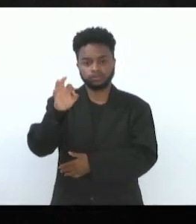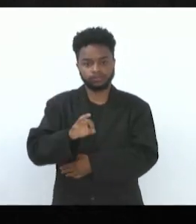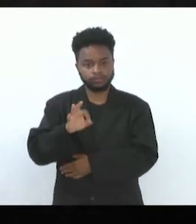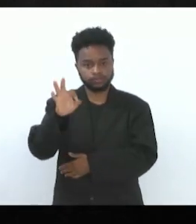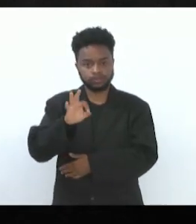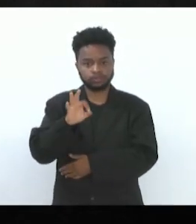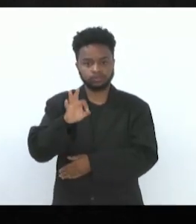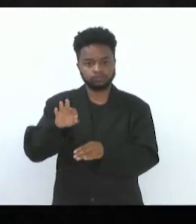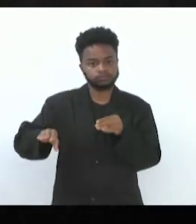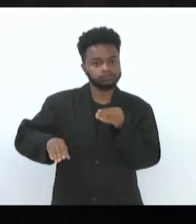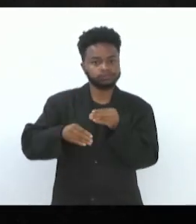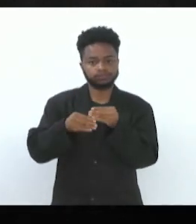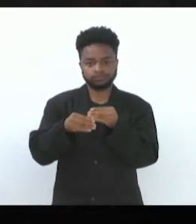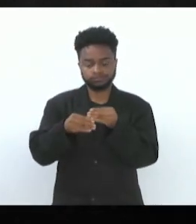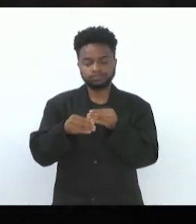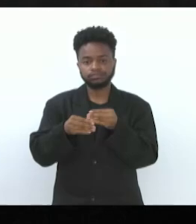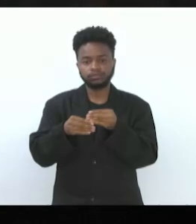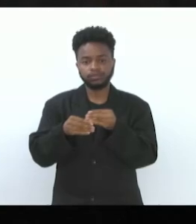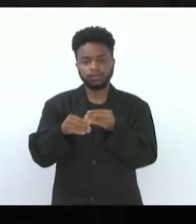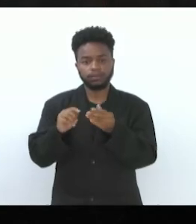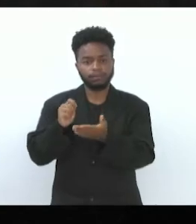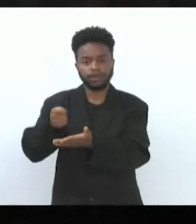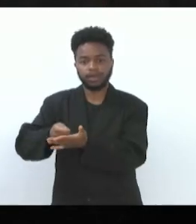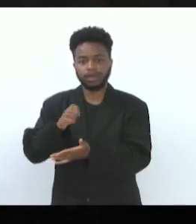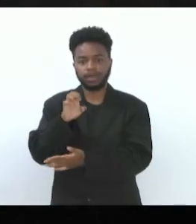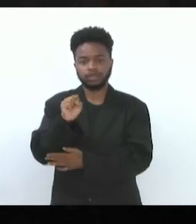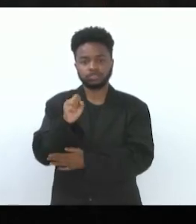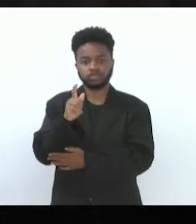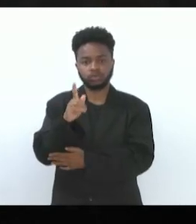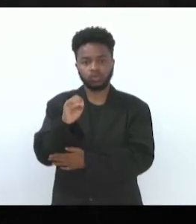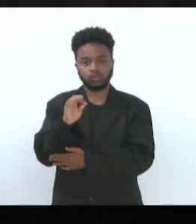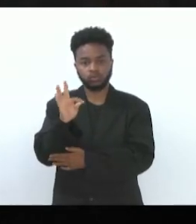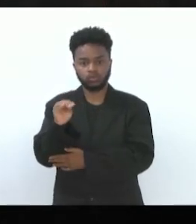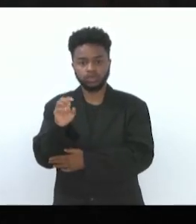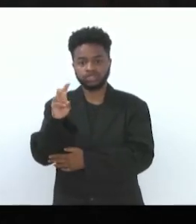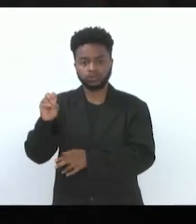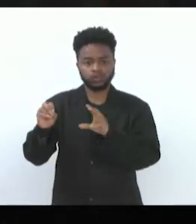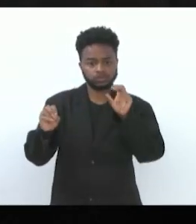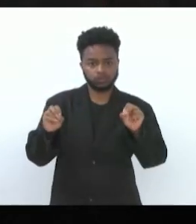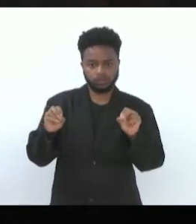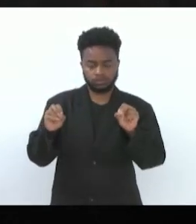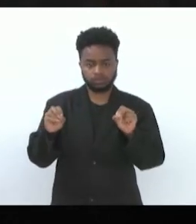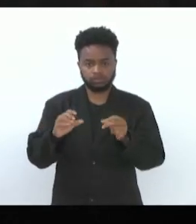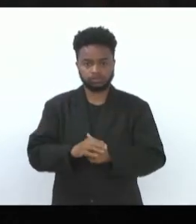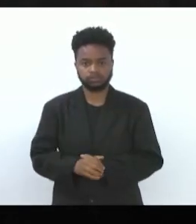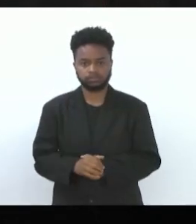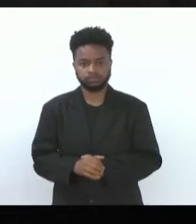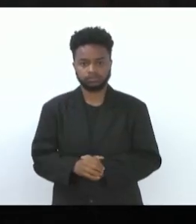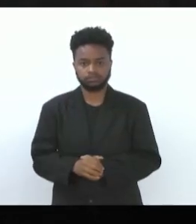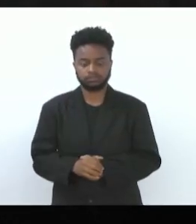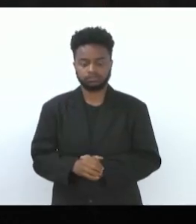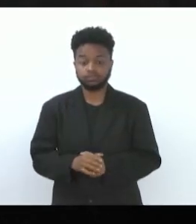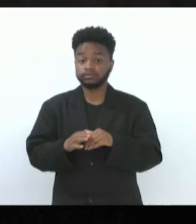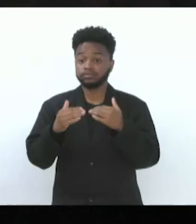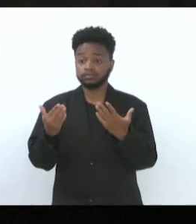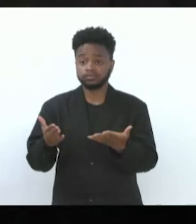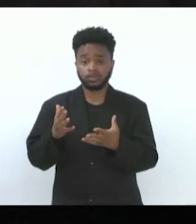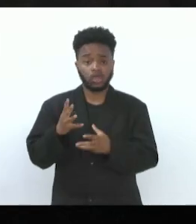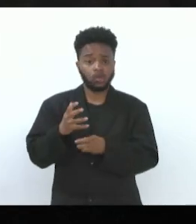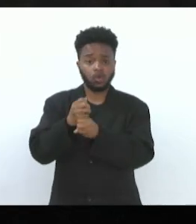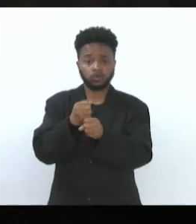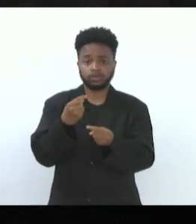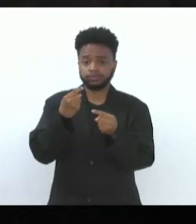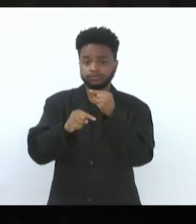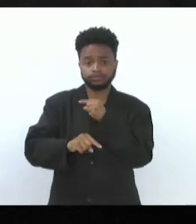desse valor em esgoto. É 50-50, 50% de água, 50% de esgoto. Então, essa conta não